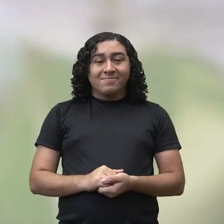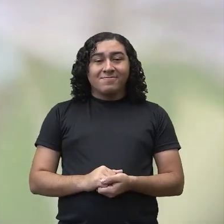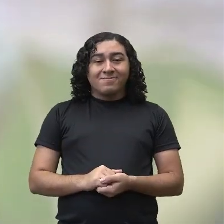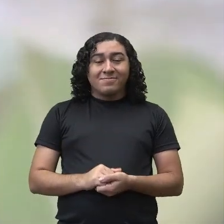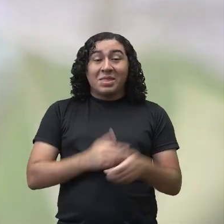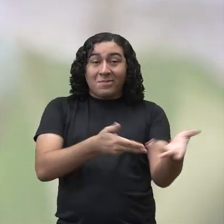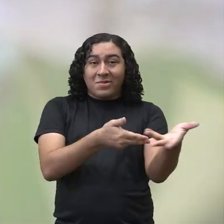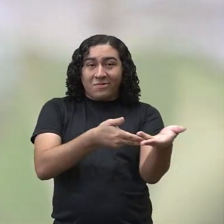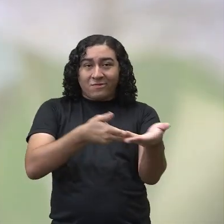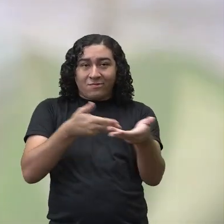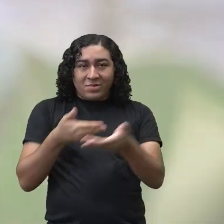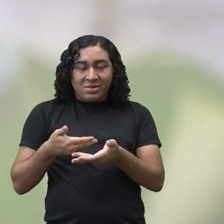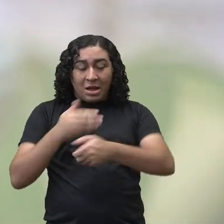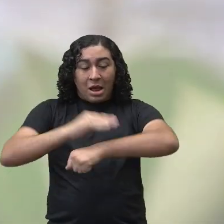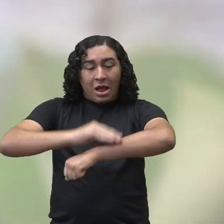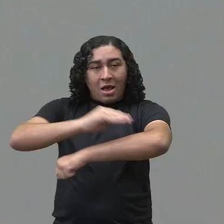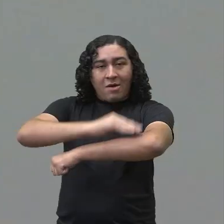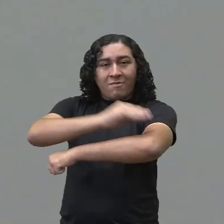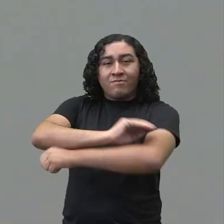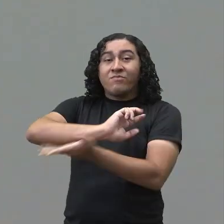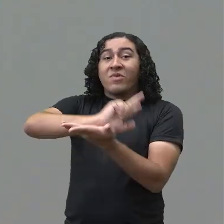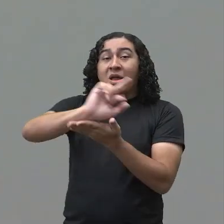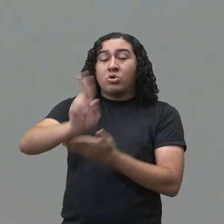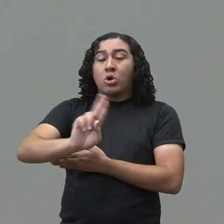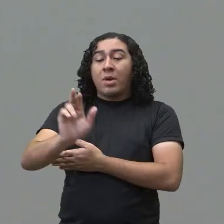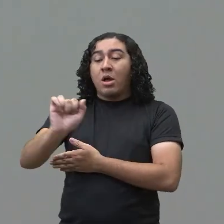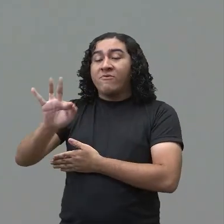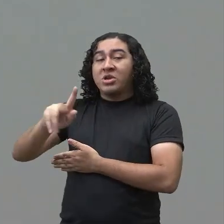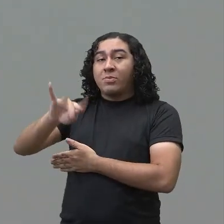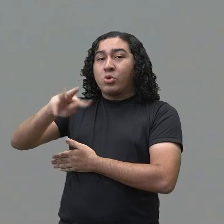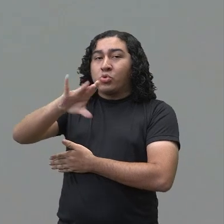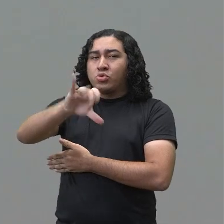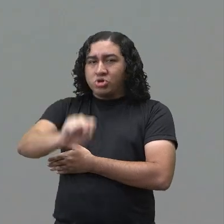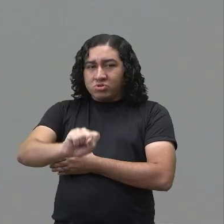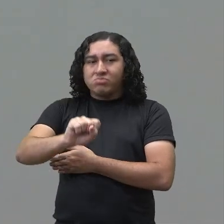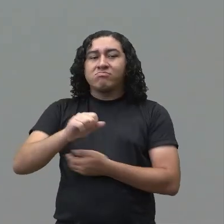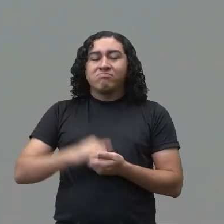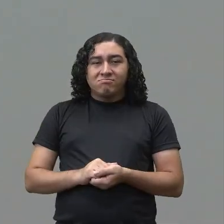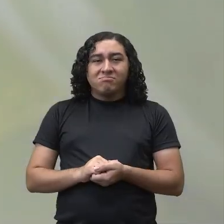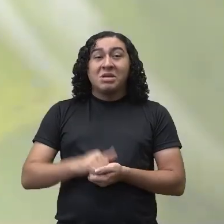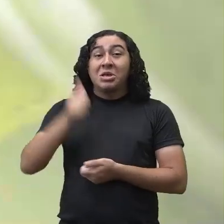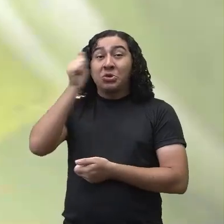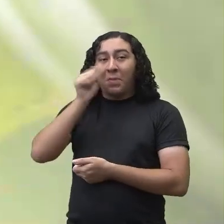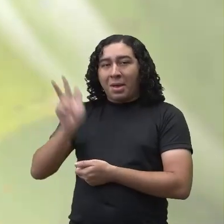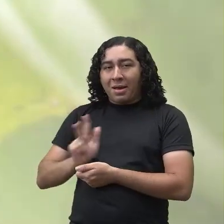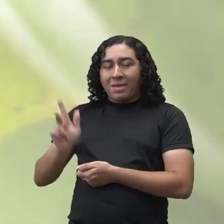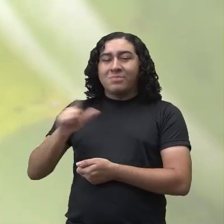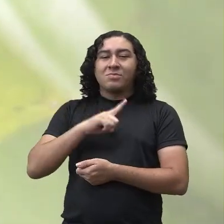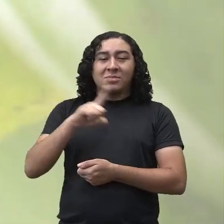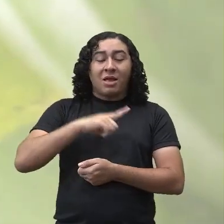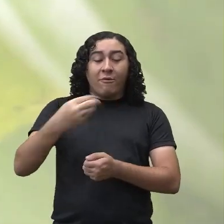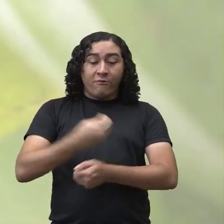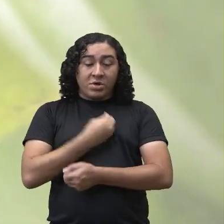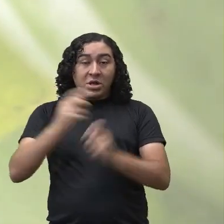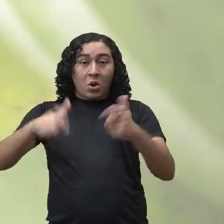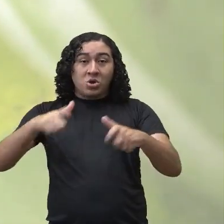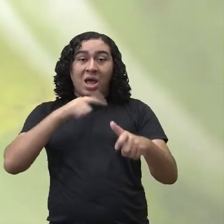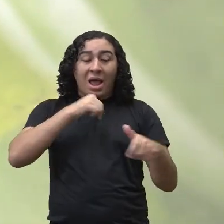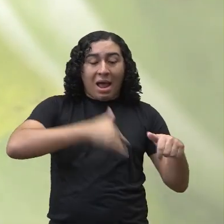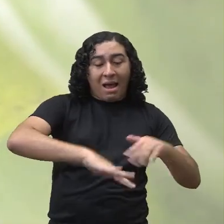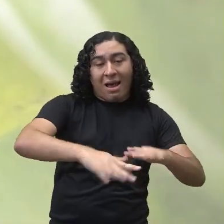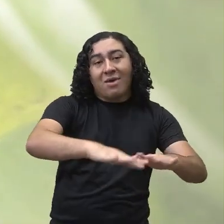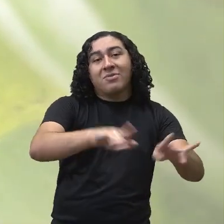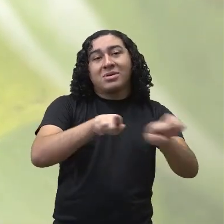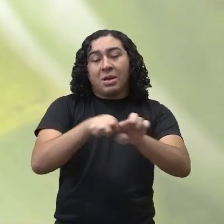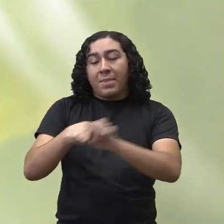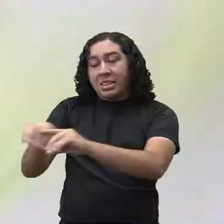Bem-vindo ao mundo dos anfíbios, os verdadeiros mestres da dualidade, que transitam habilmente entre as águas e a terra